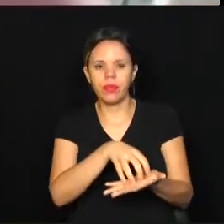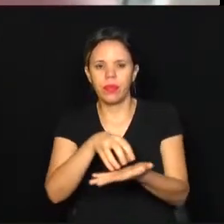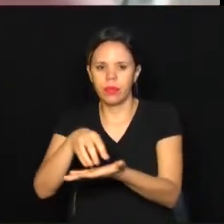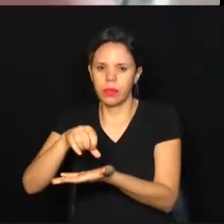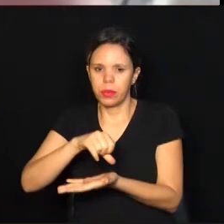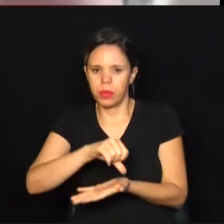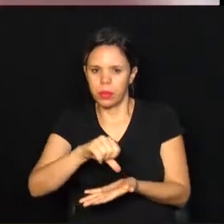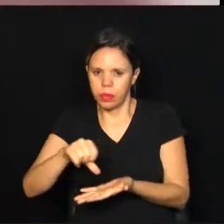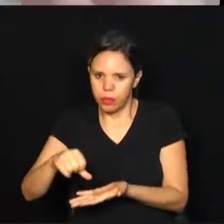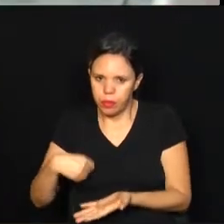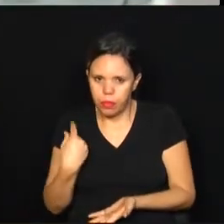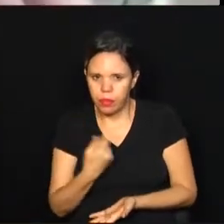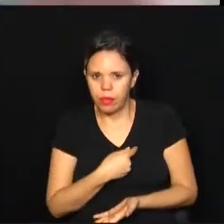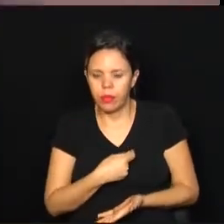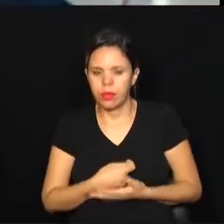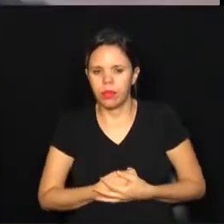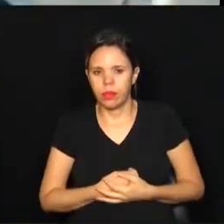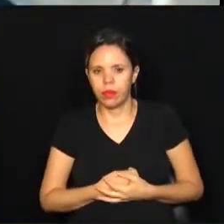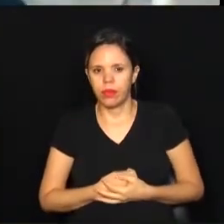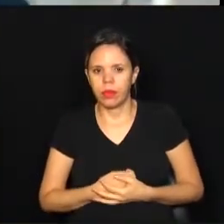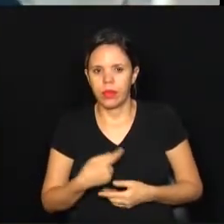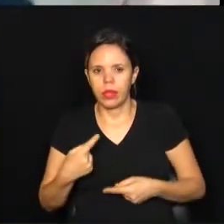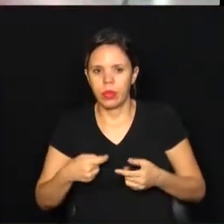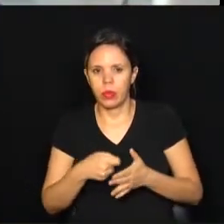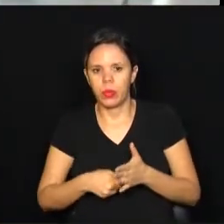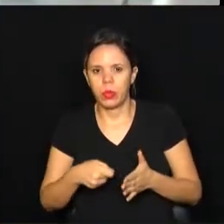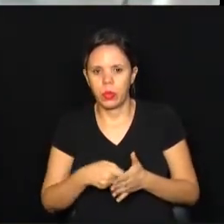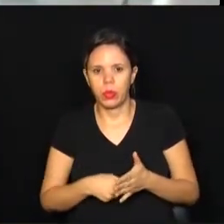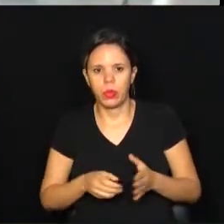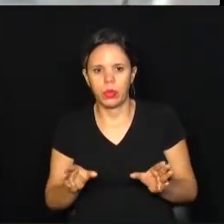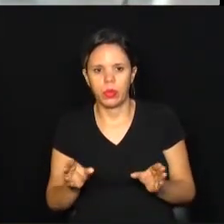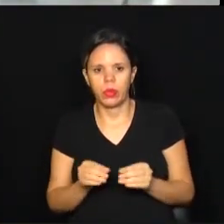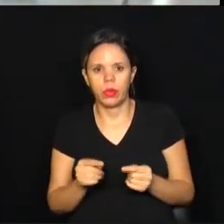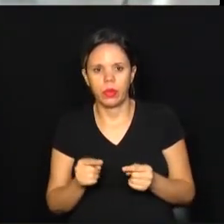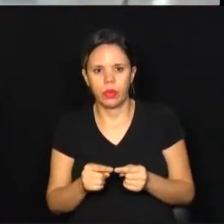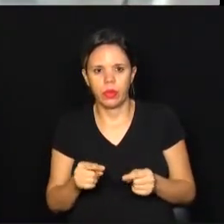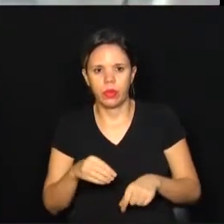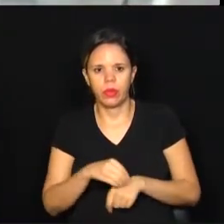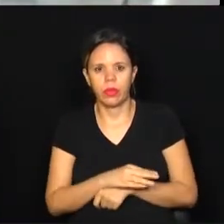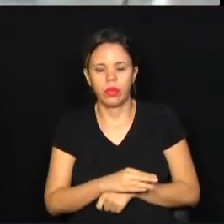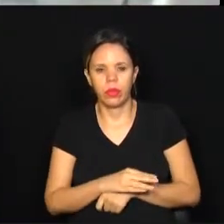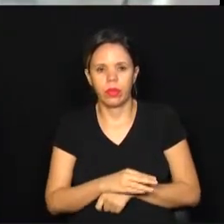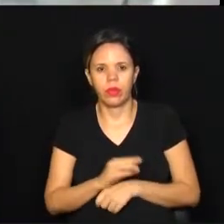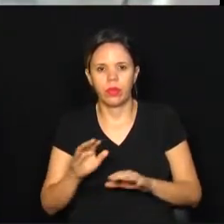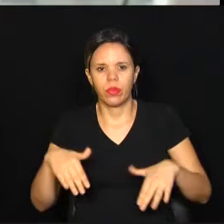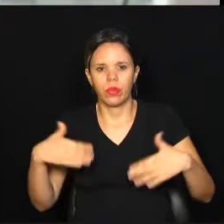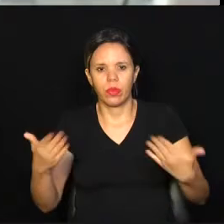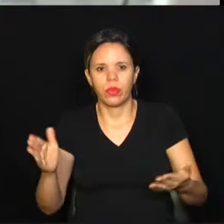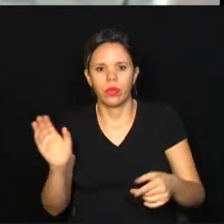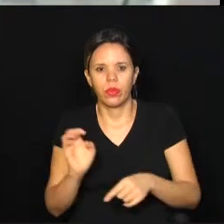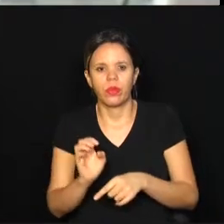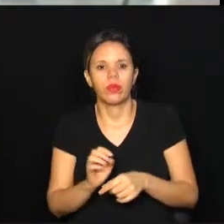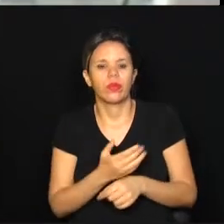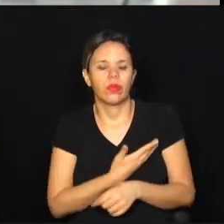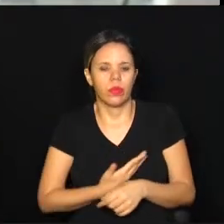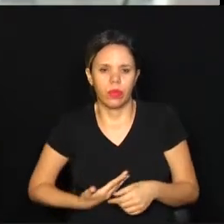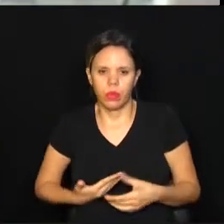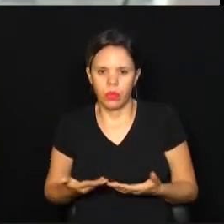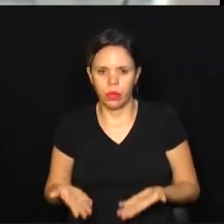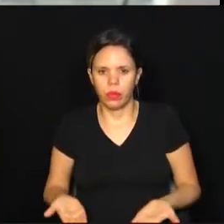centralidade da política sendo definida, passando por fora do Estado.